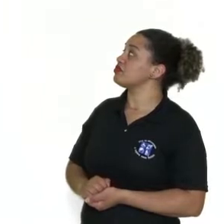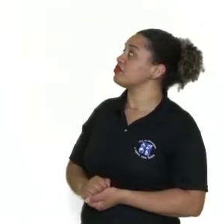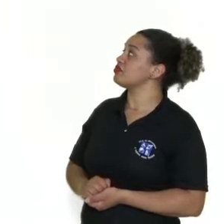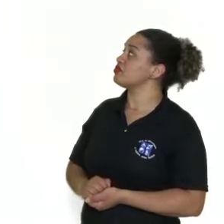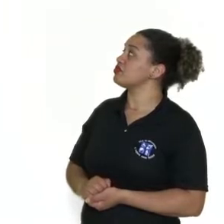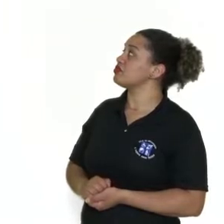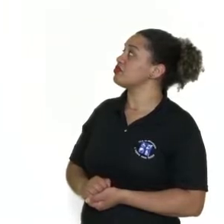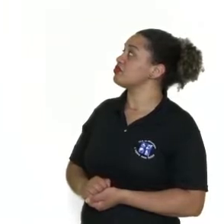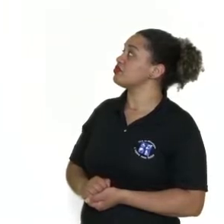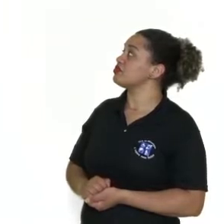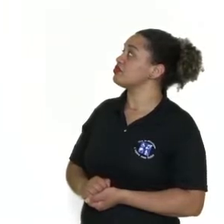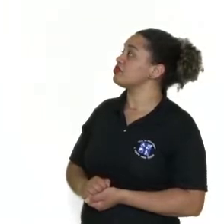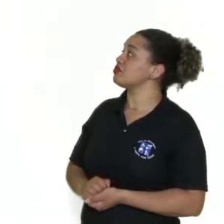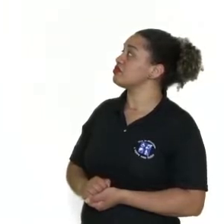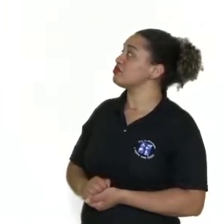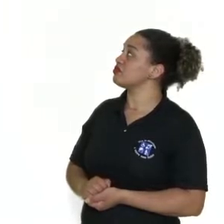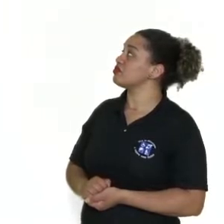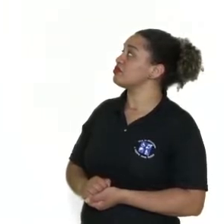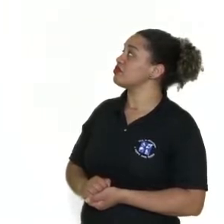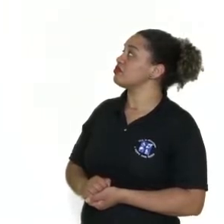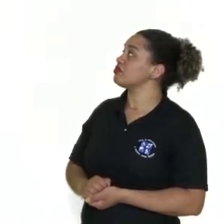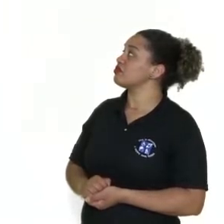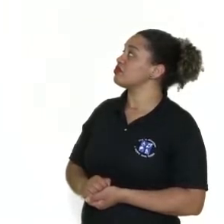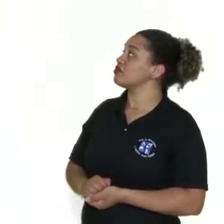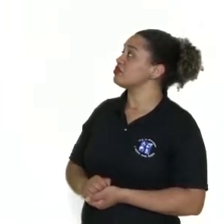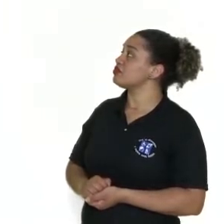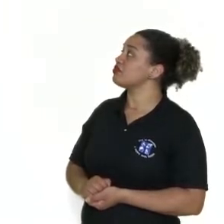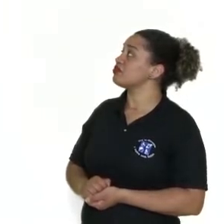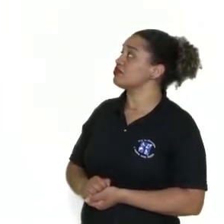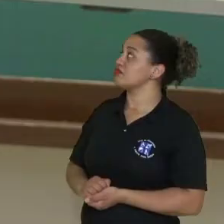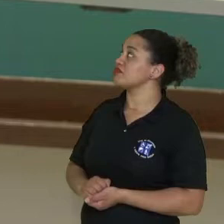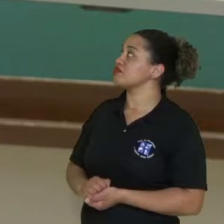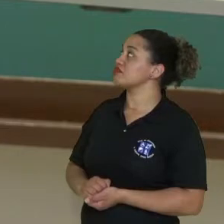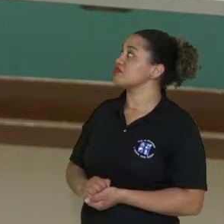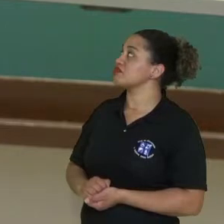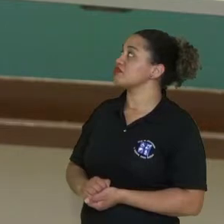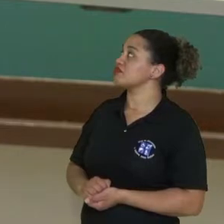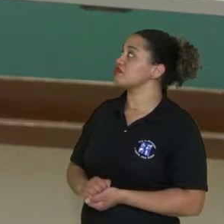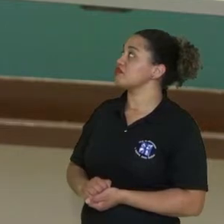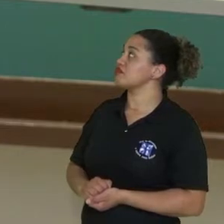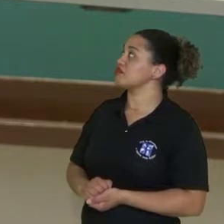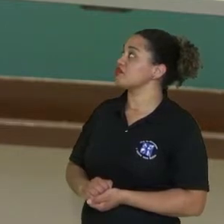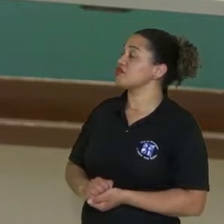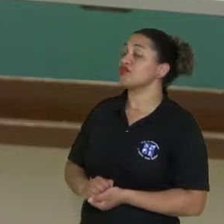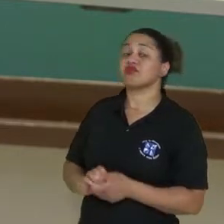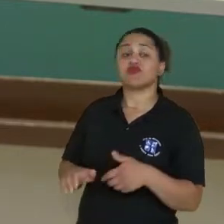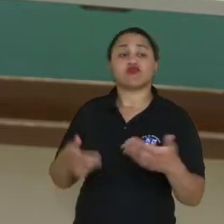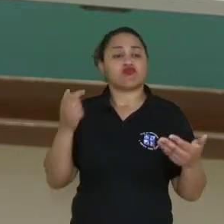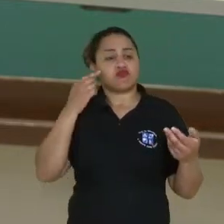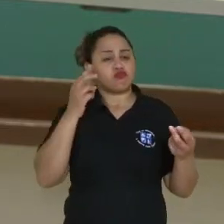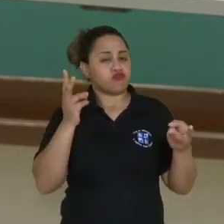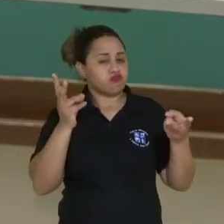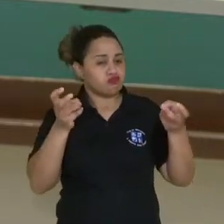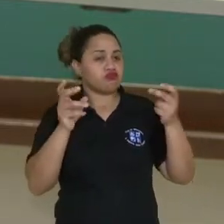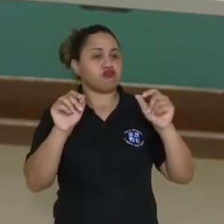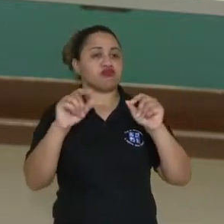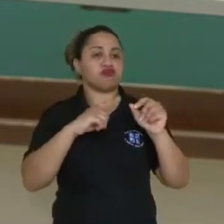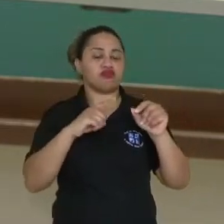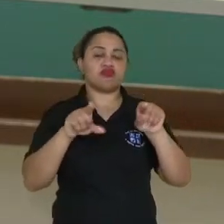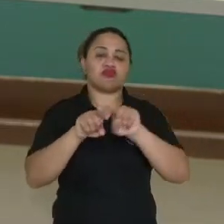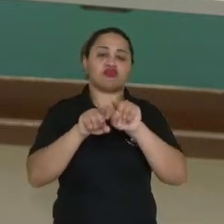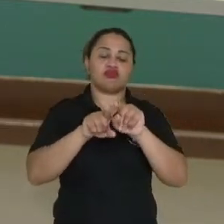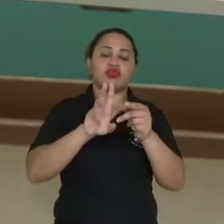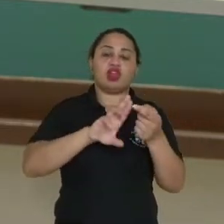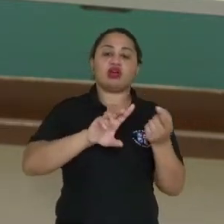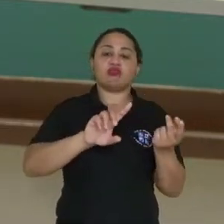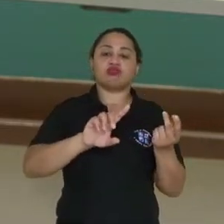um instante. Exige, sim, teus direitos de cidadão atuante. Né? Então vejam que nós temos as rimas